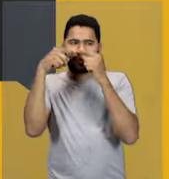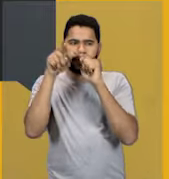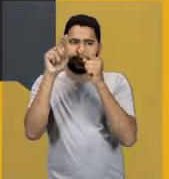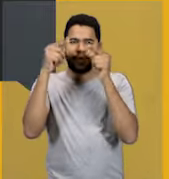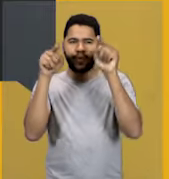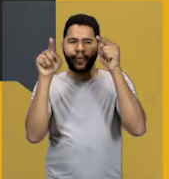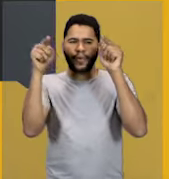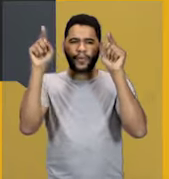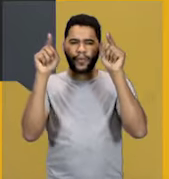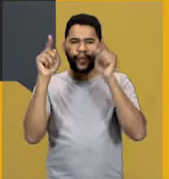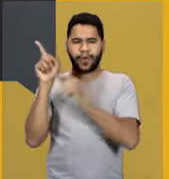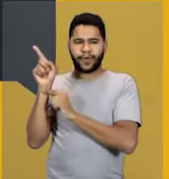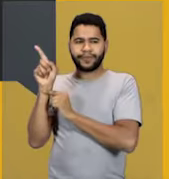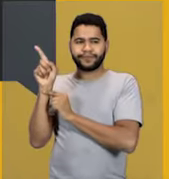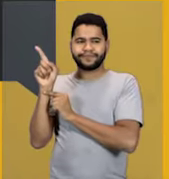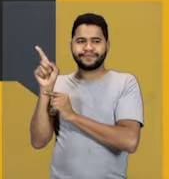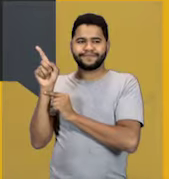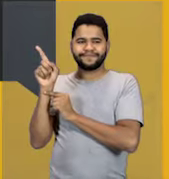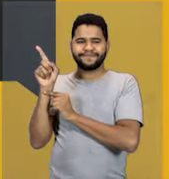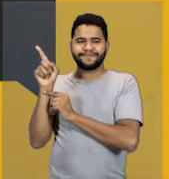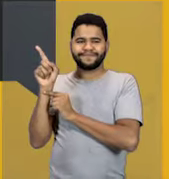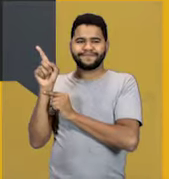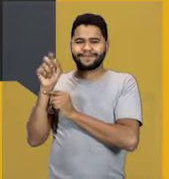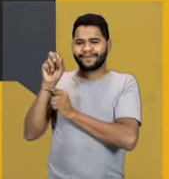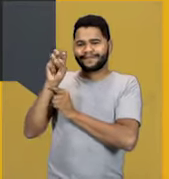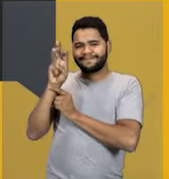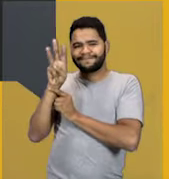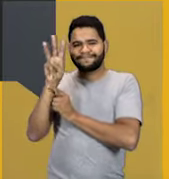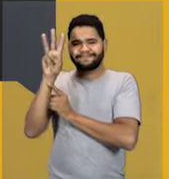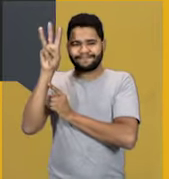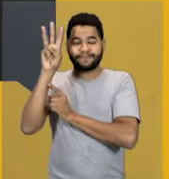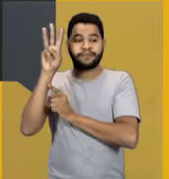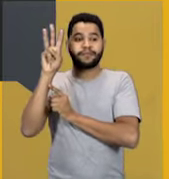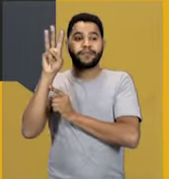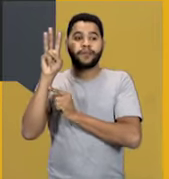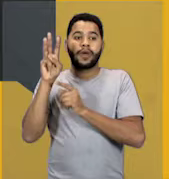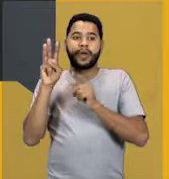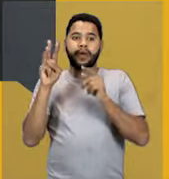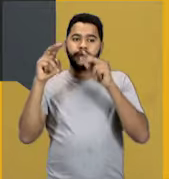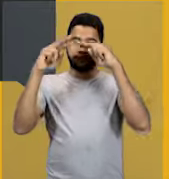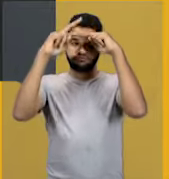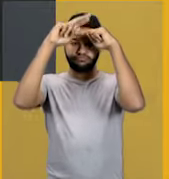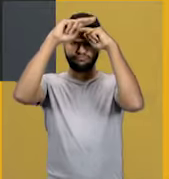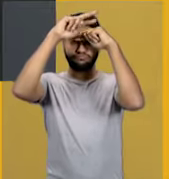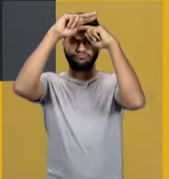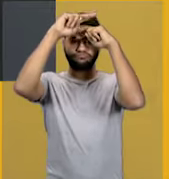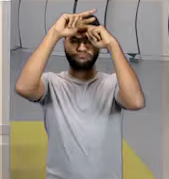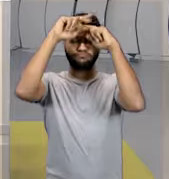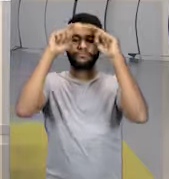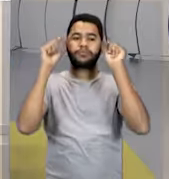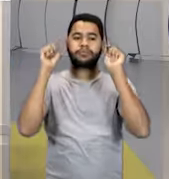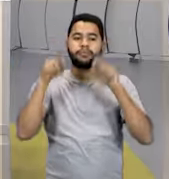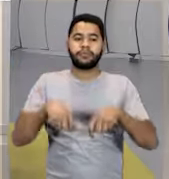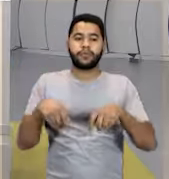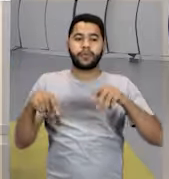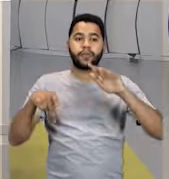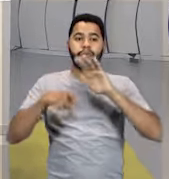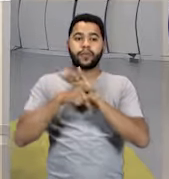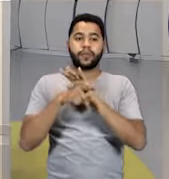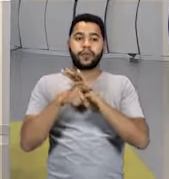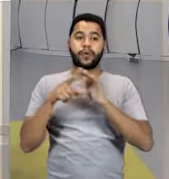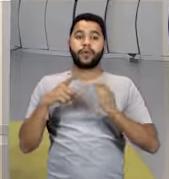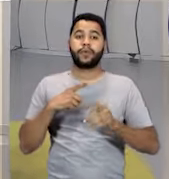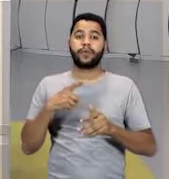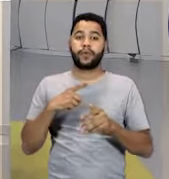esse não, mas ele tem um formato que vai possibilitar as ligações,